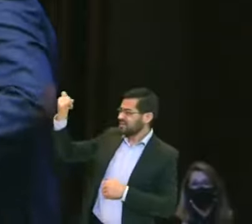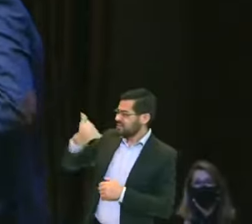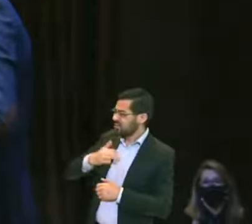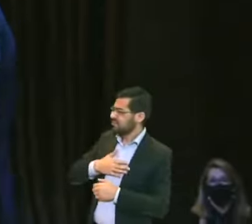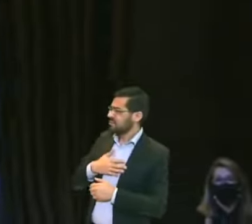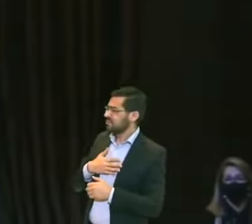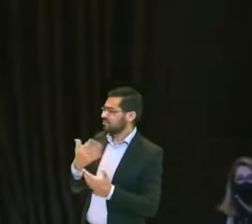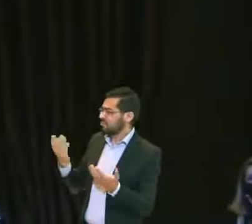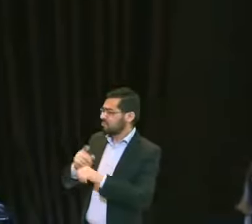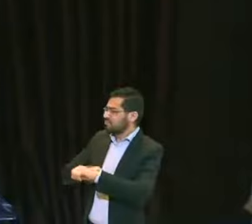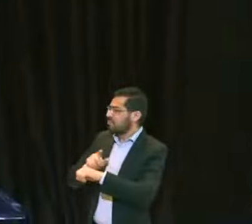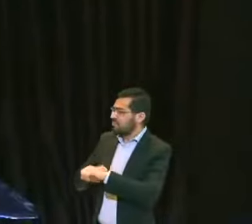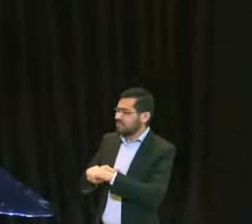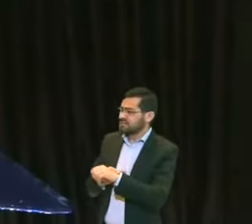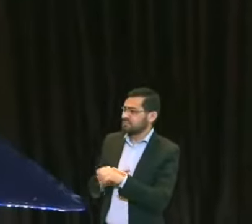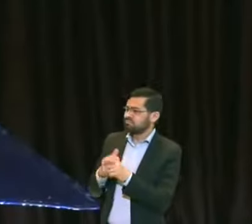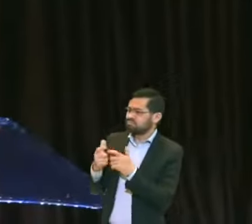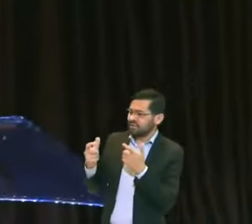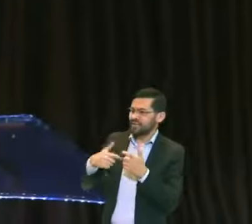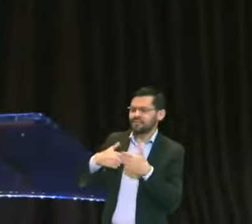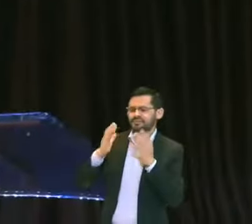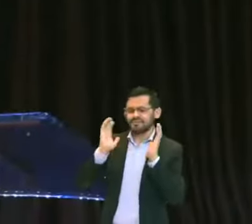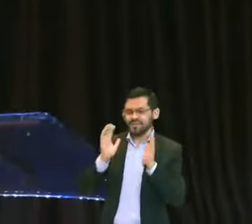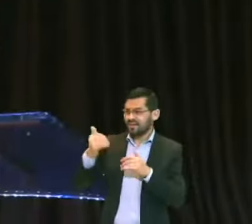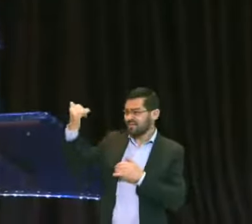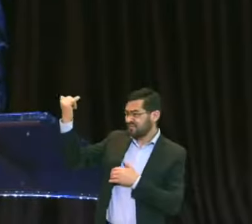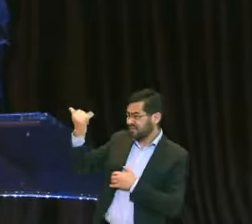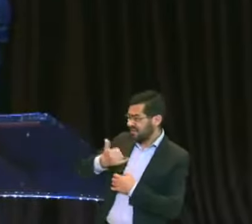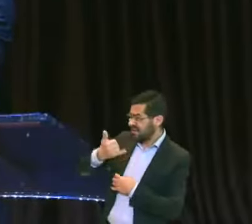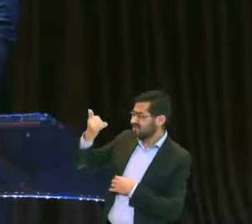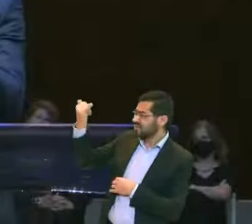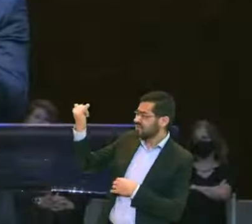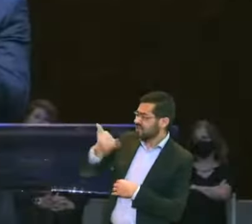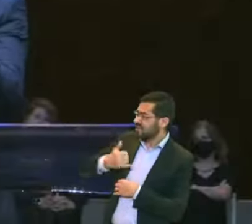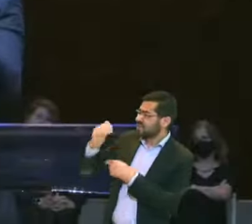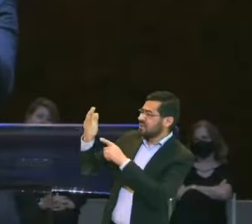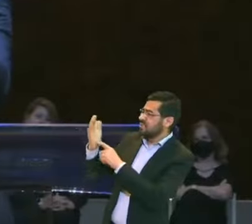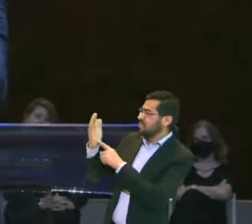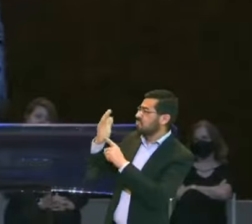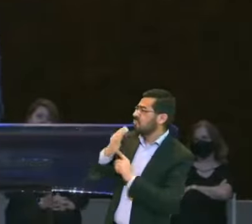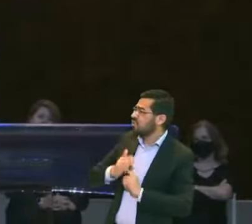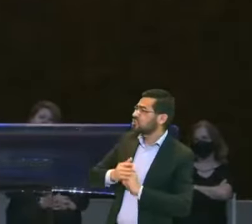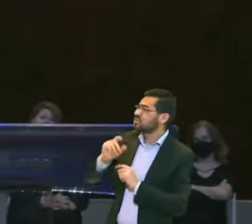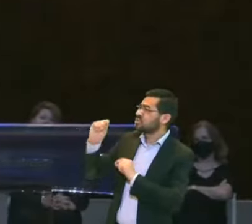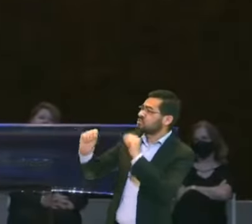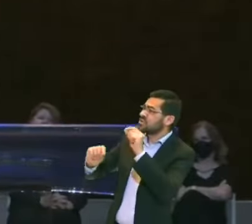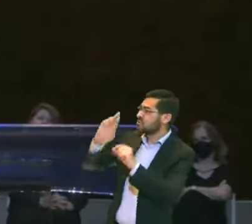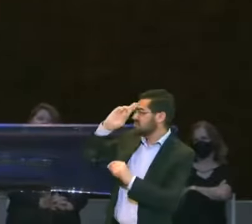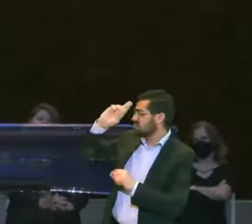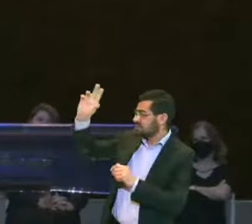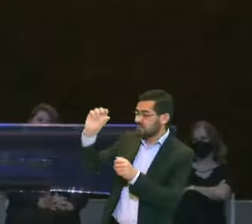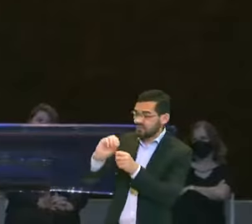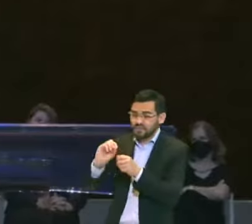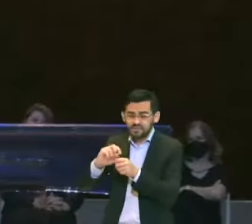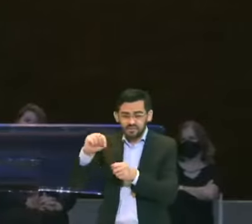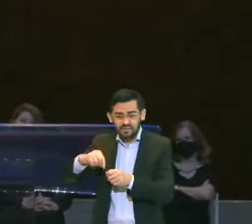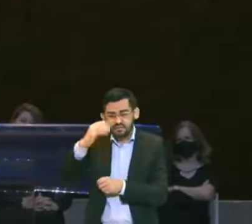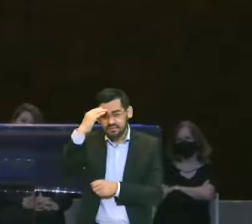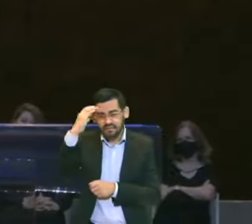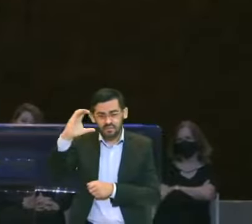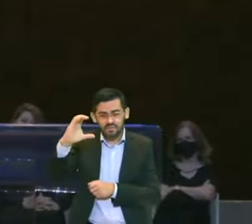colheita. O Senhor tem ministrado no meu coração isso. Me mostra o que o Senhor vai fazer, como o Senhor vai fazer